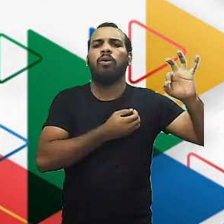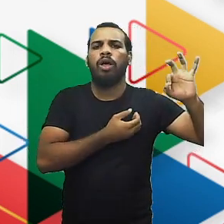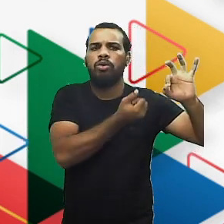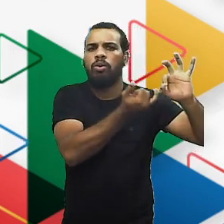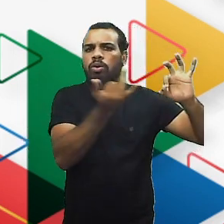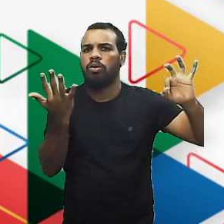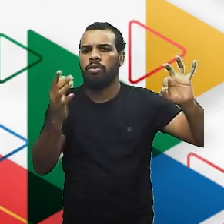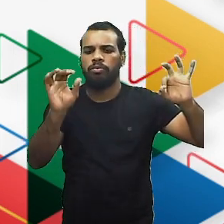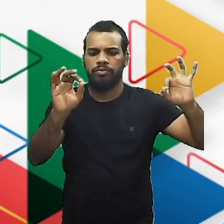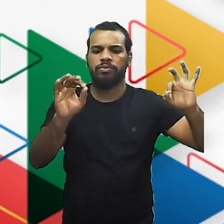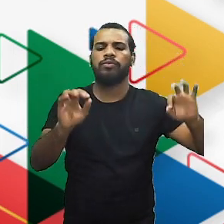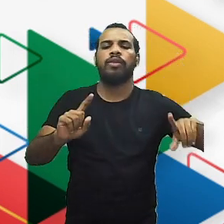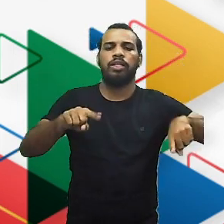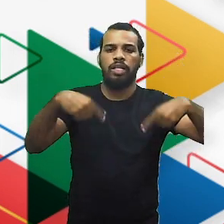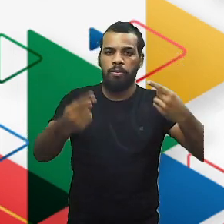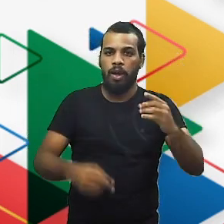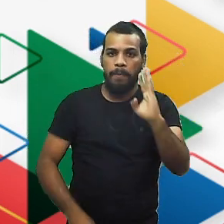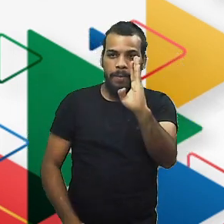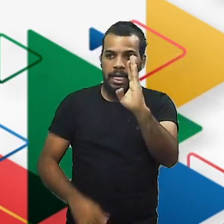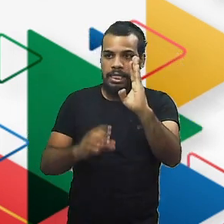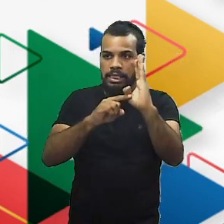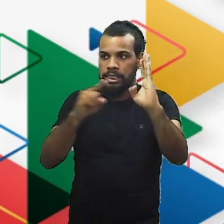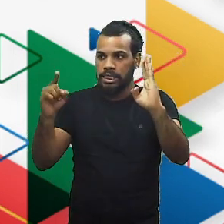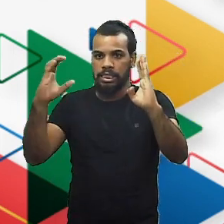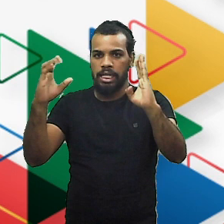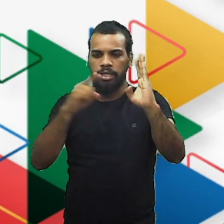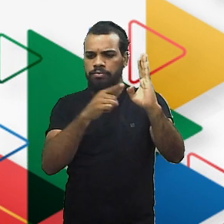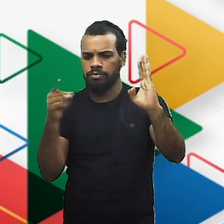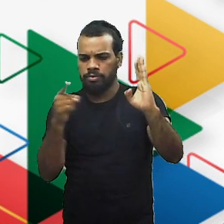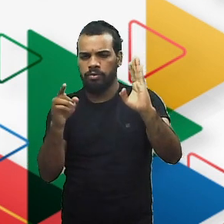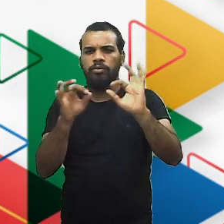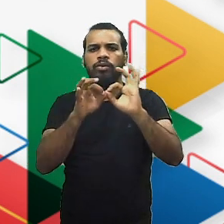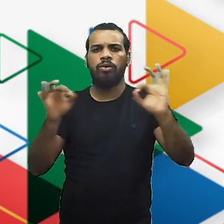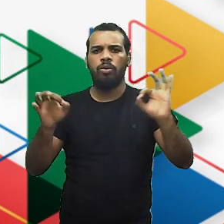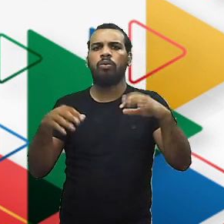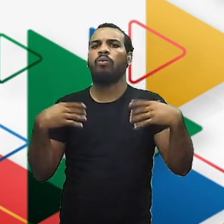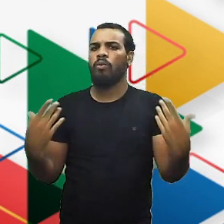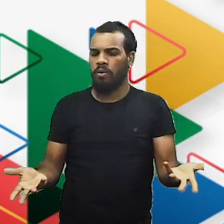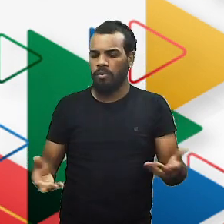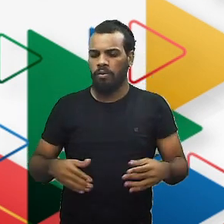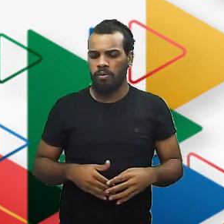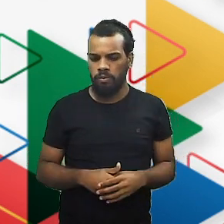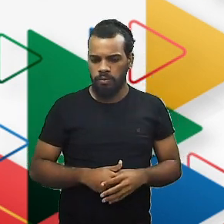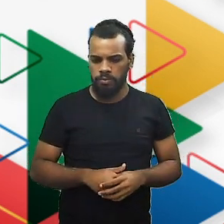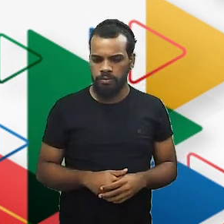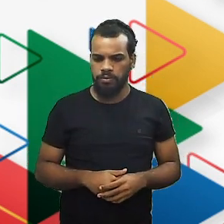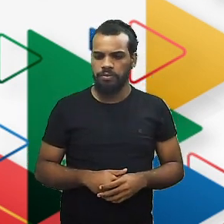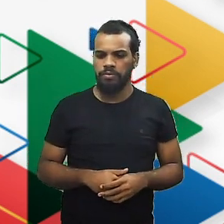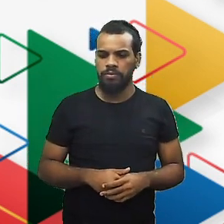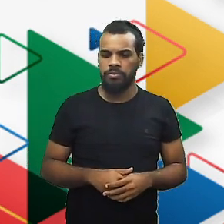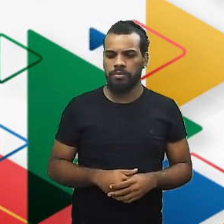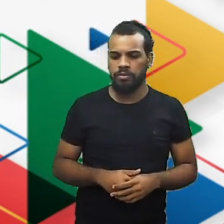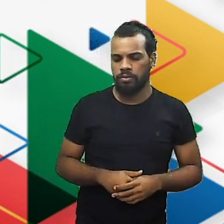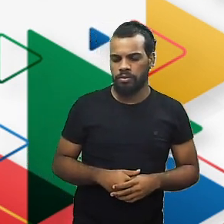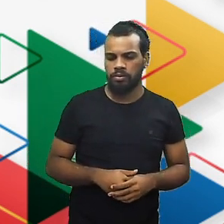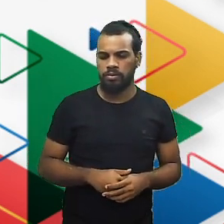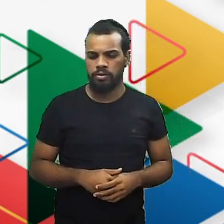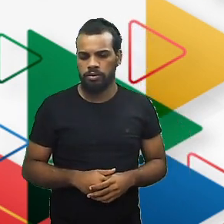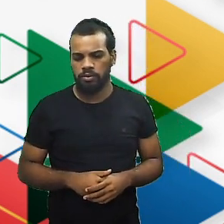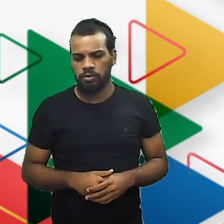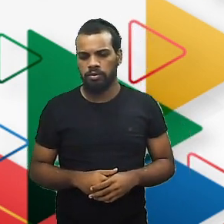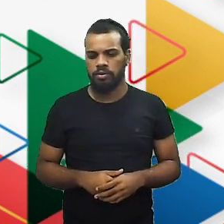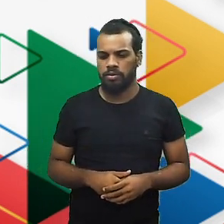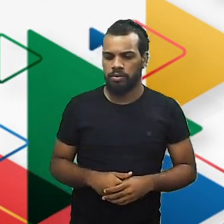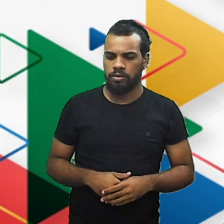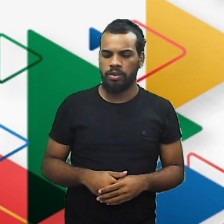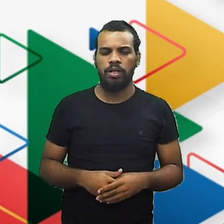entre os vértices B e C. Tu tem a distância daquele segmento de reta. E depois tu calcula a distância entre os